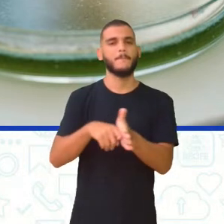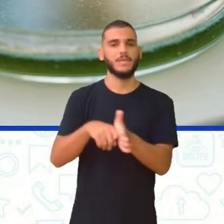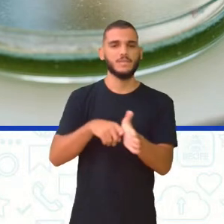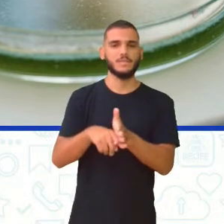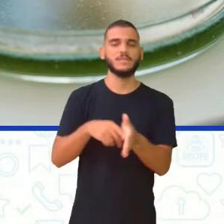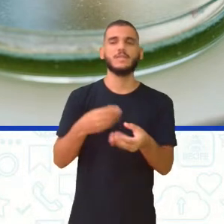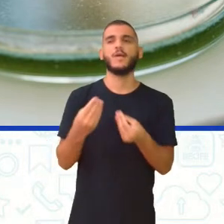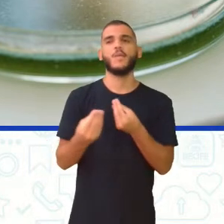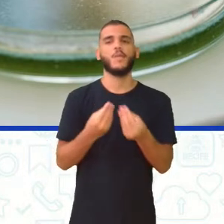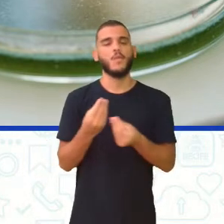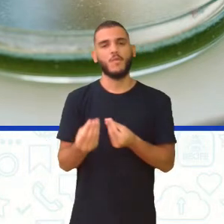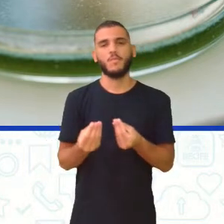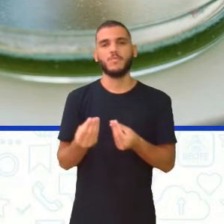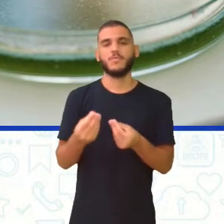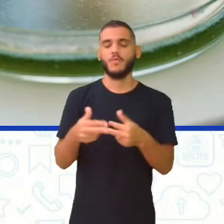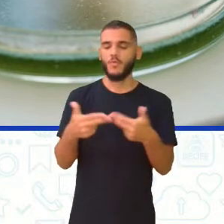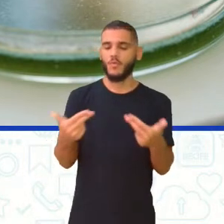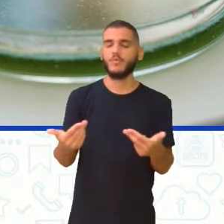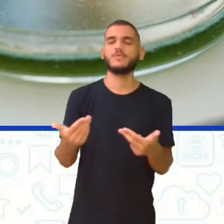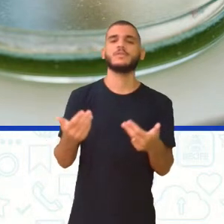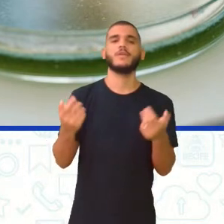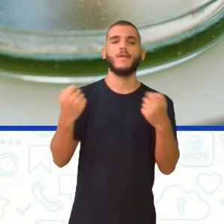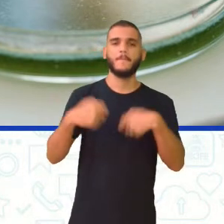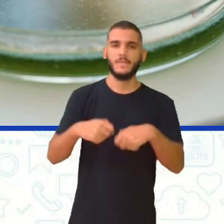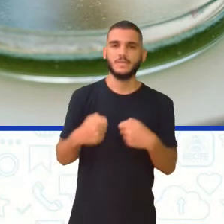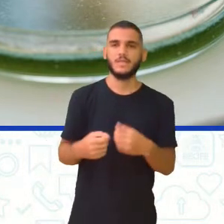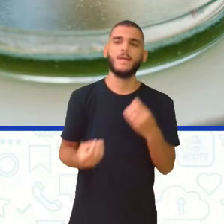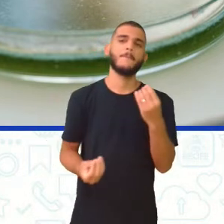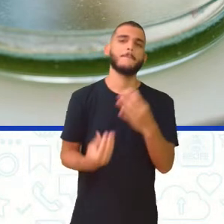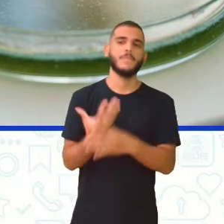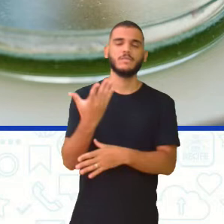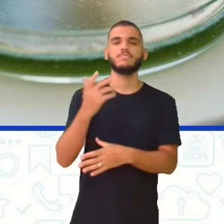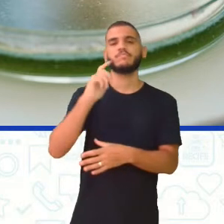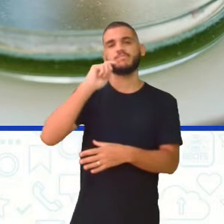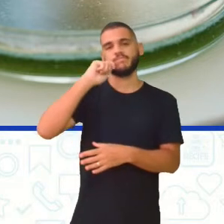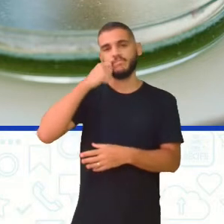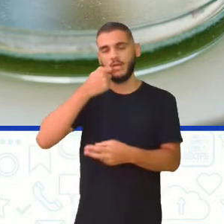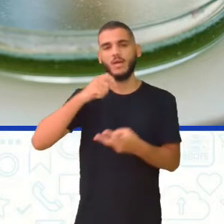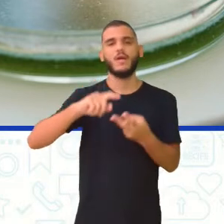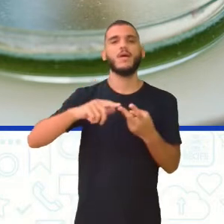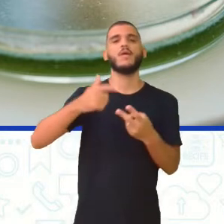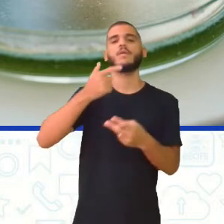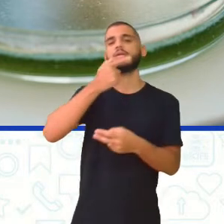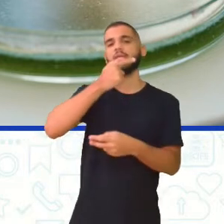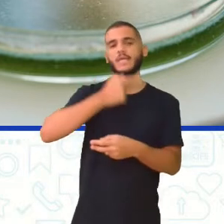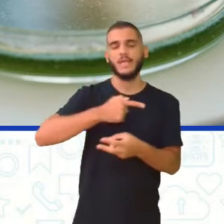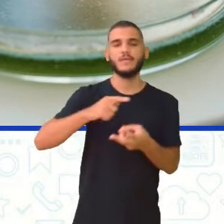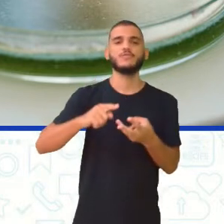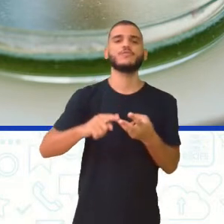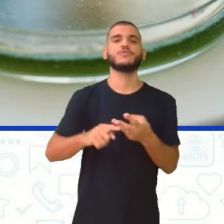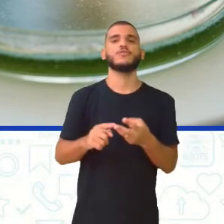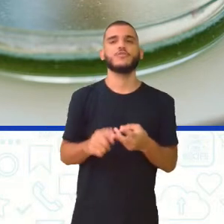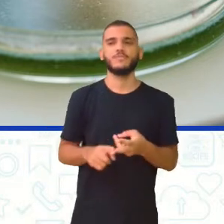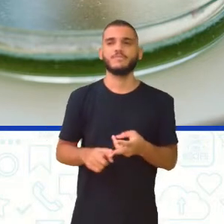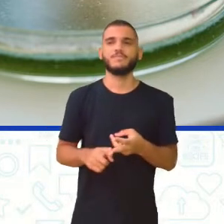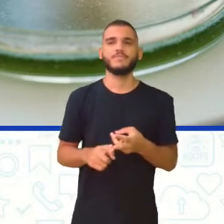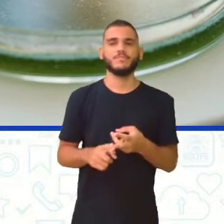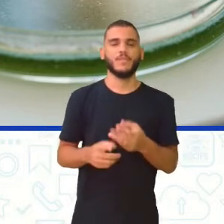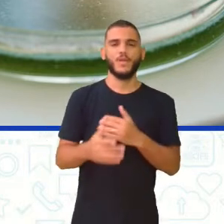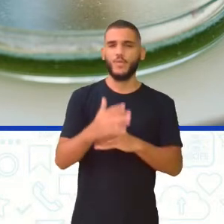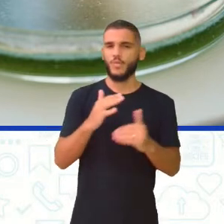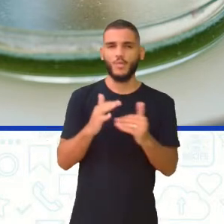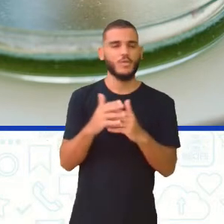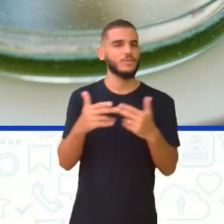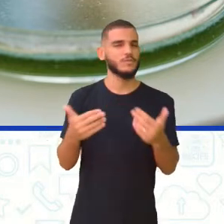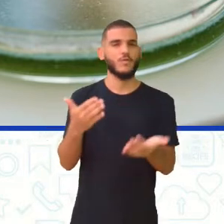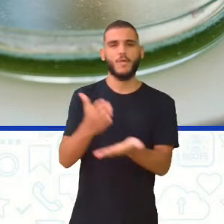substâncias essenciais para a produção de pães, queijo, iogurtes, bolos. Então, a gente está vendo que esses